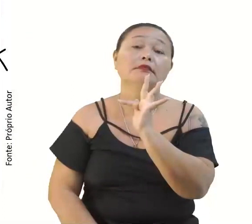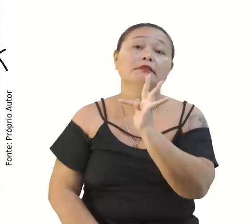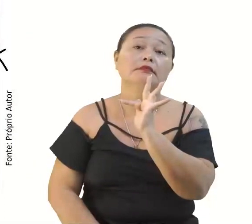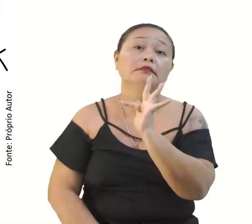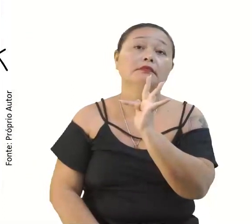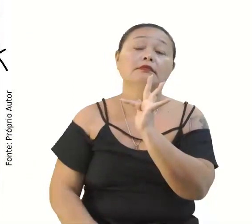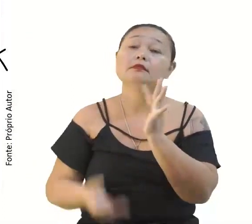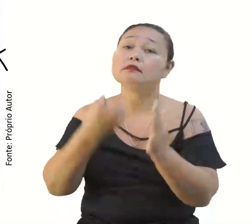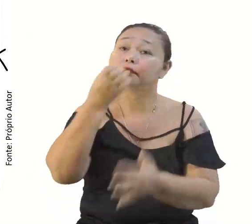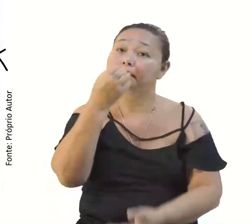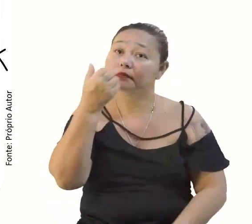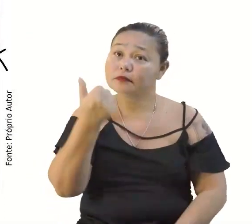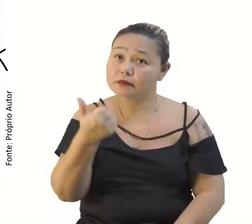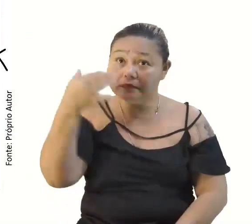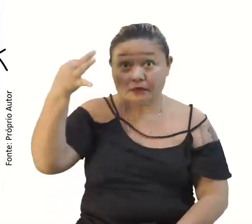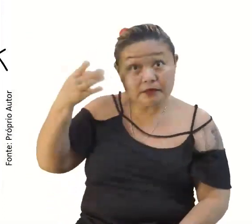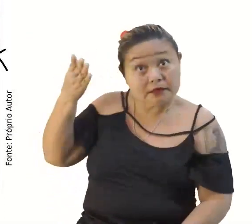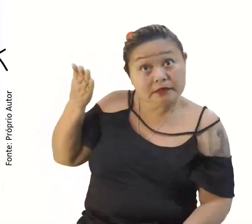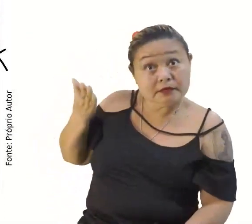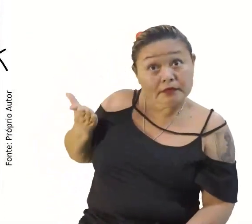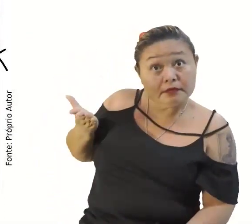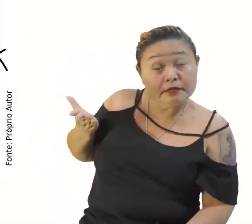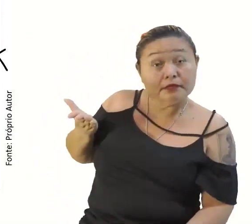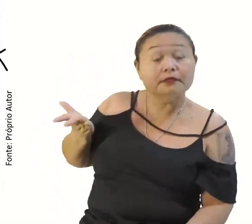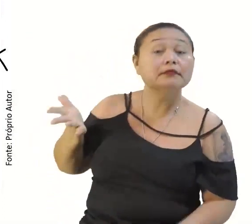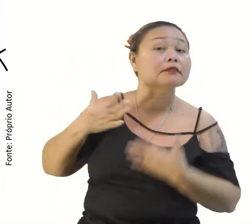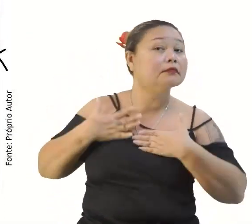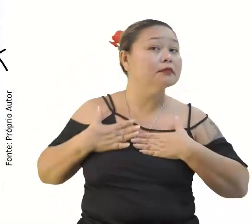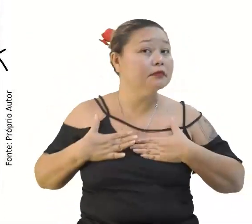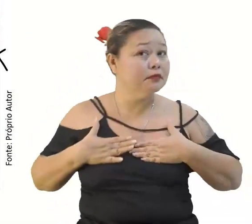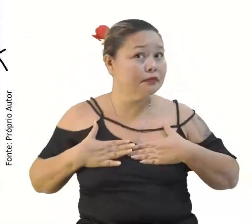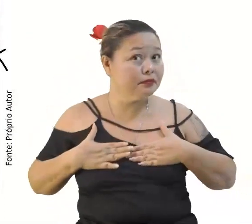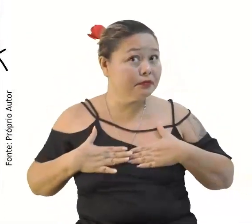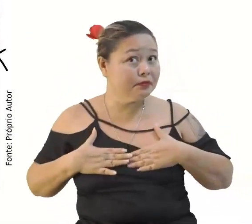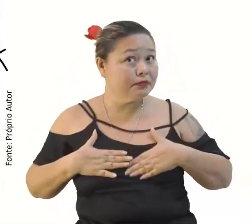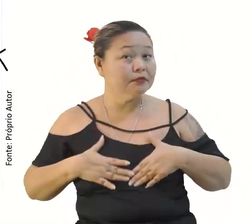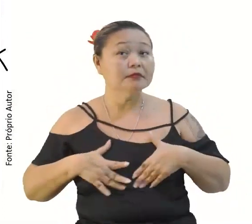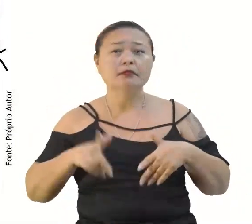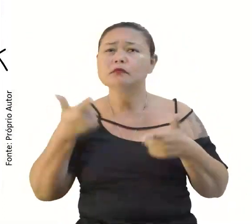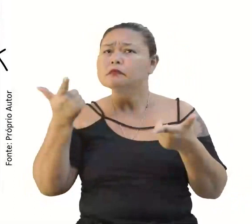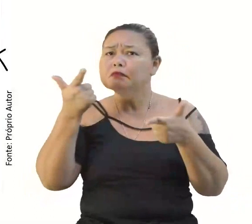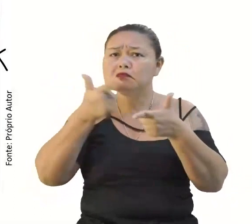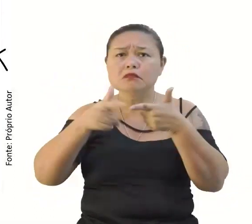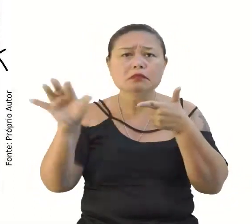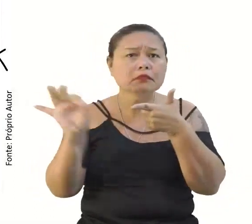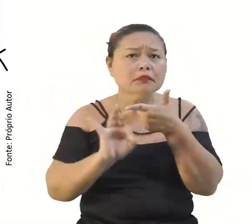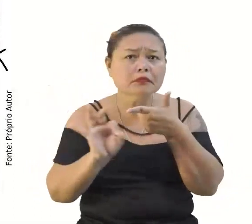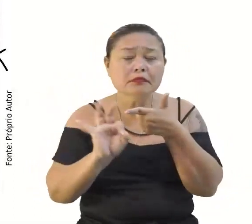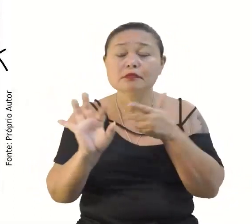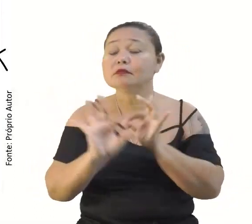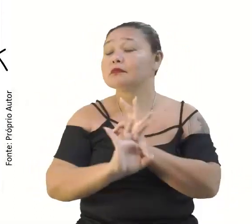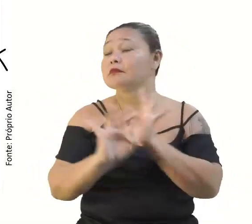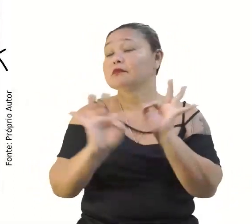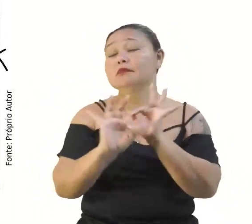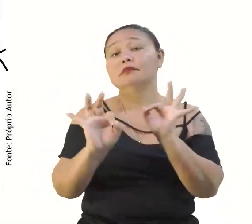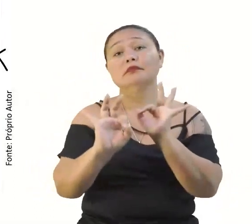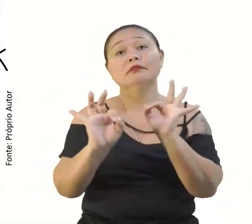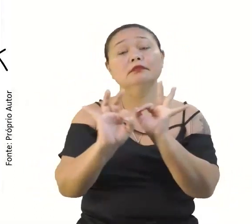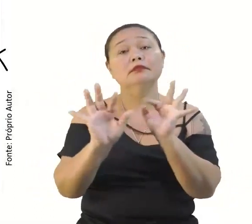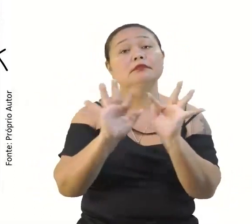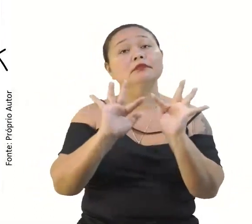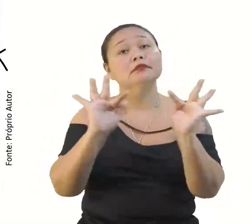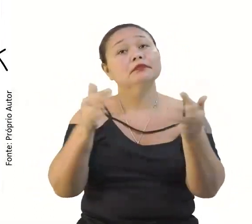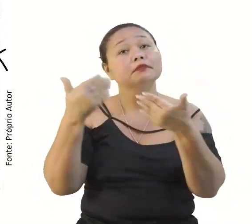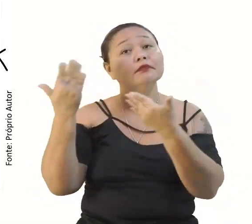Muito bem, né? Ficou certinho aí? Tranquilo? Beleza. Sem dificuldades? Nenhuma. Simples